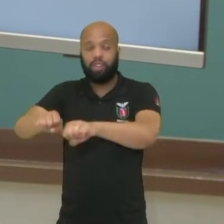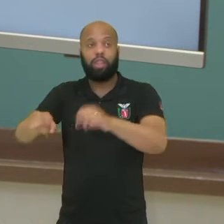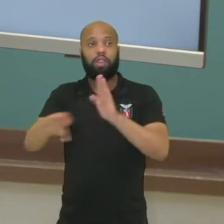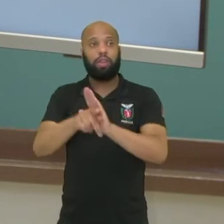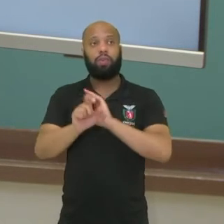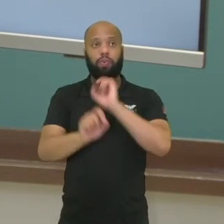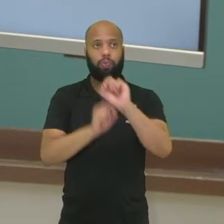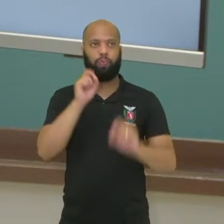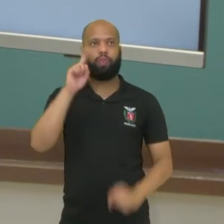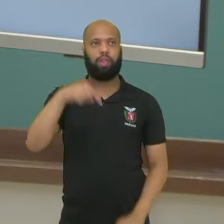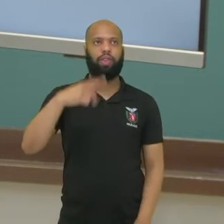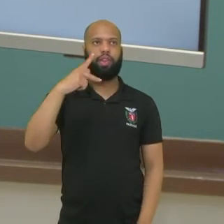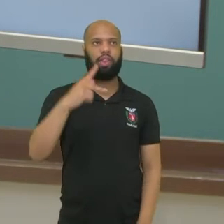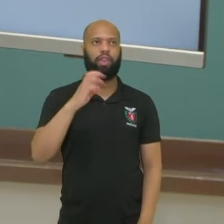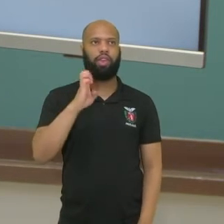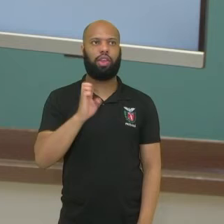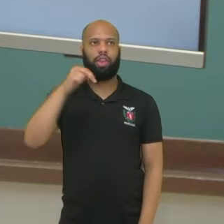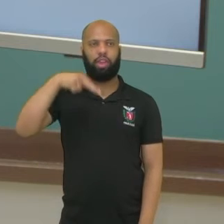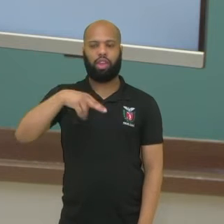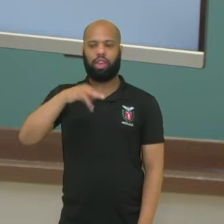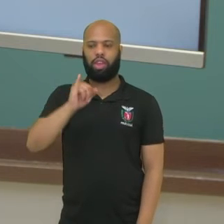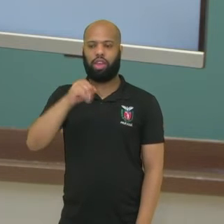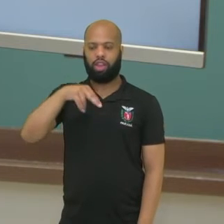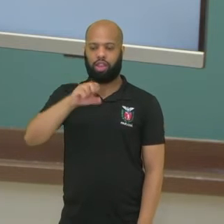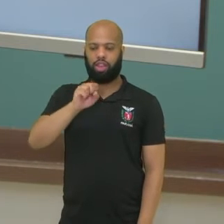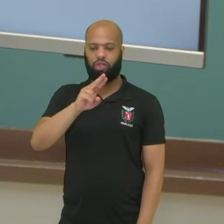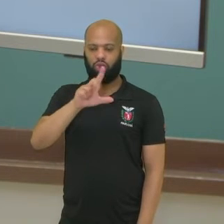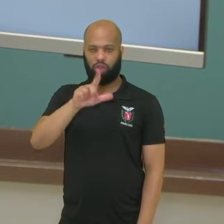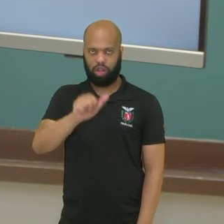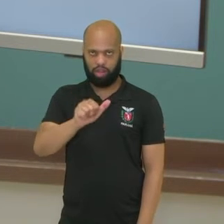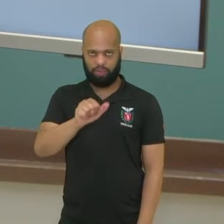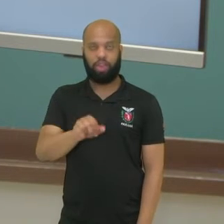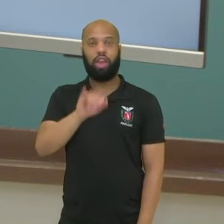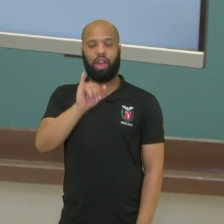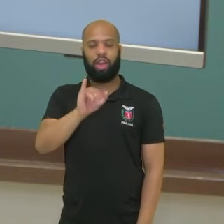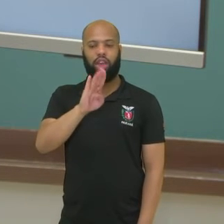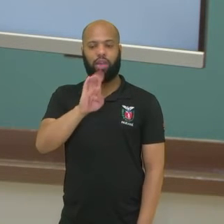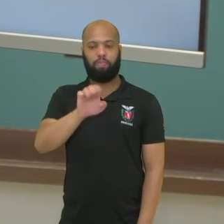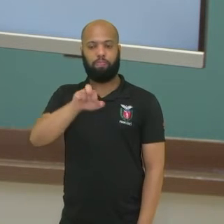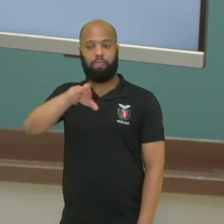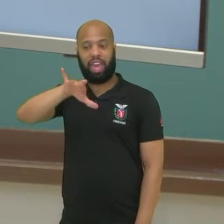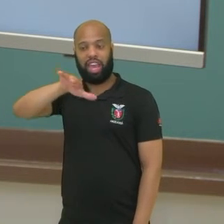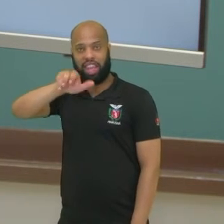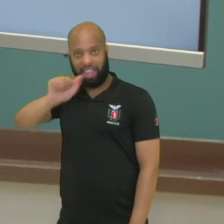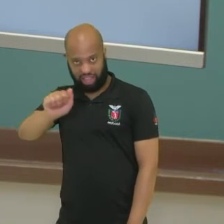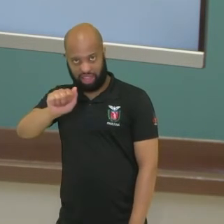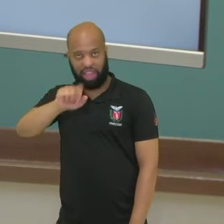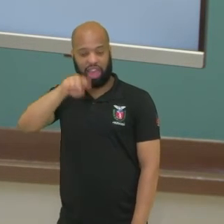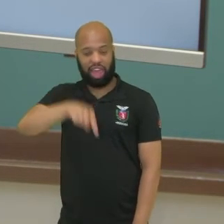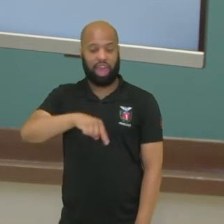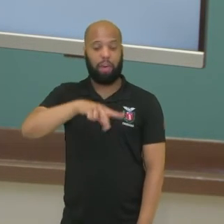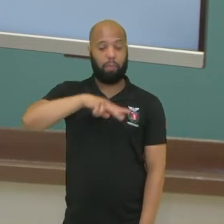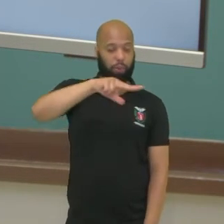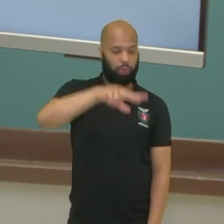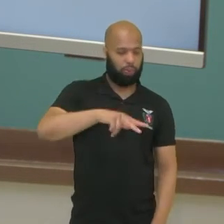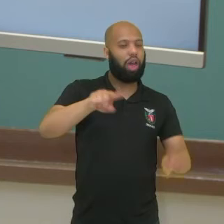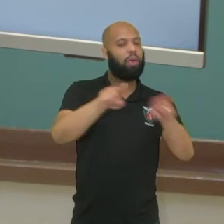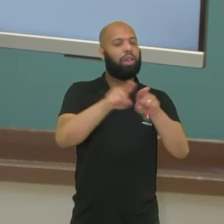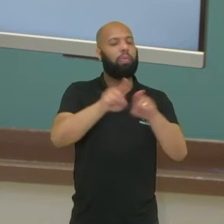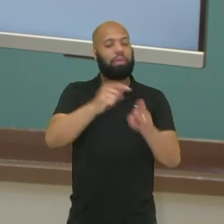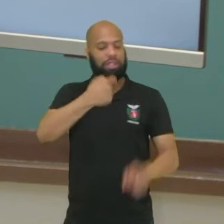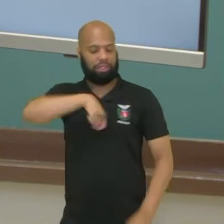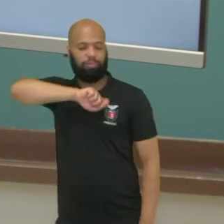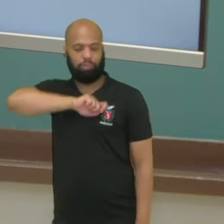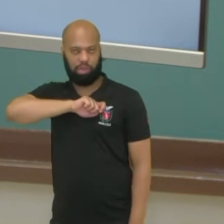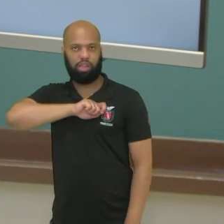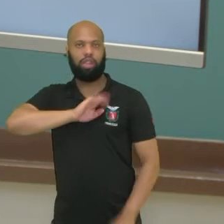Península Ibérica, você vai lembrar de Portugal e Espanha, né? Quando a gente fala em Ibérico, Portugal e Espanha.